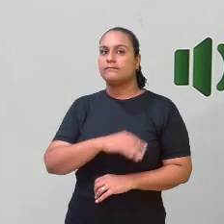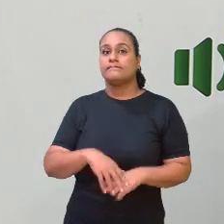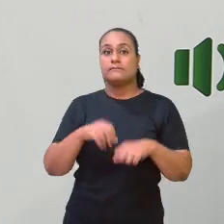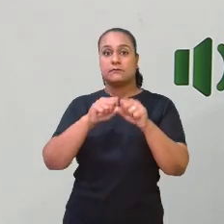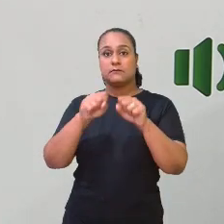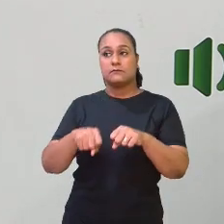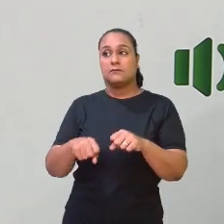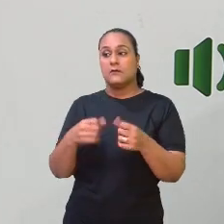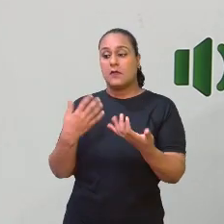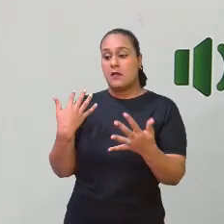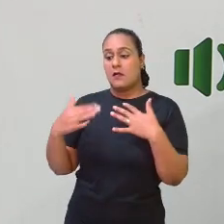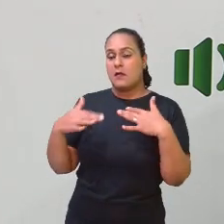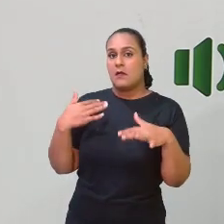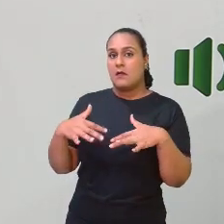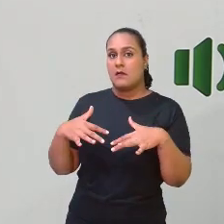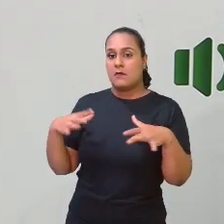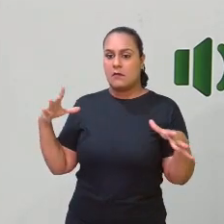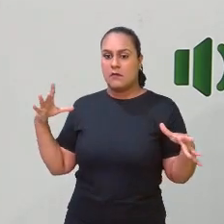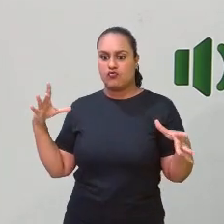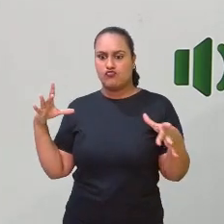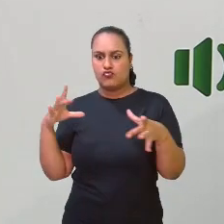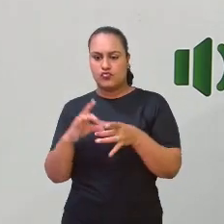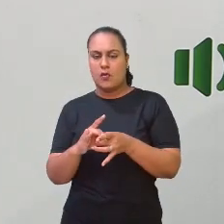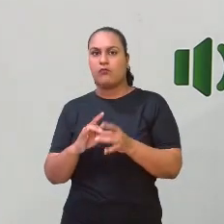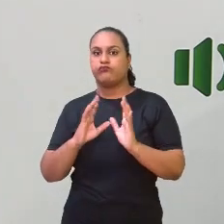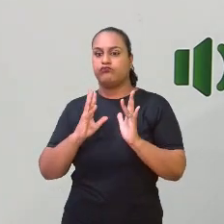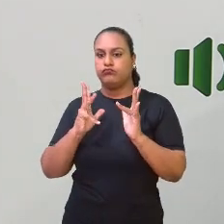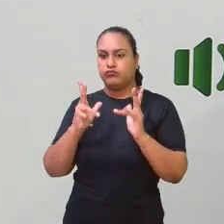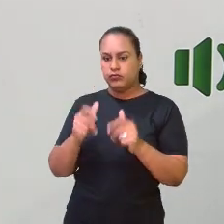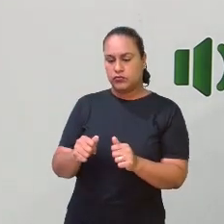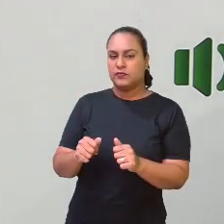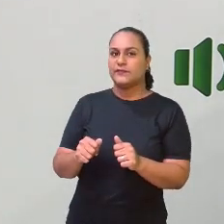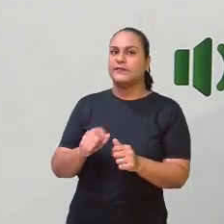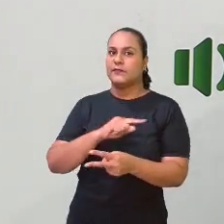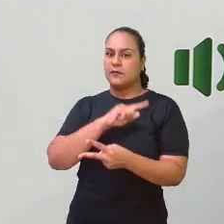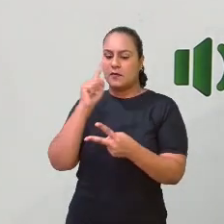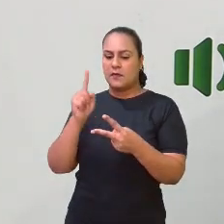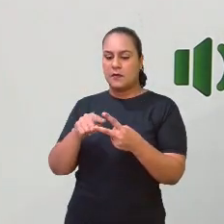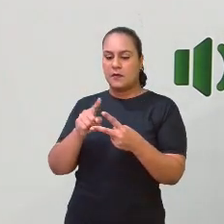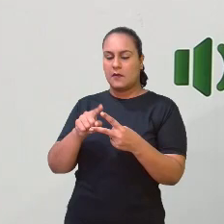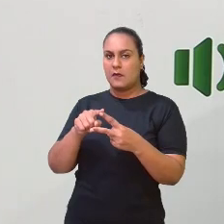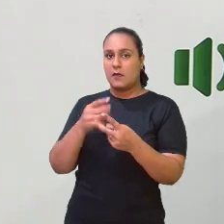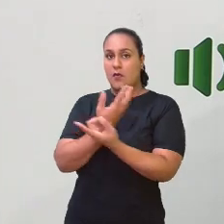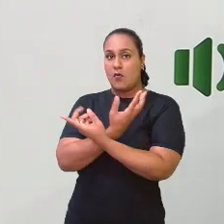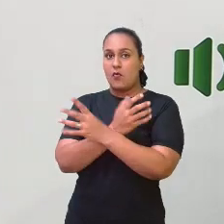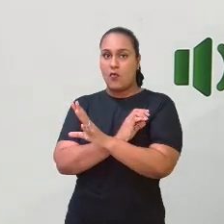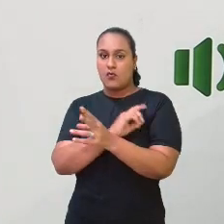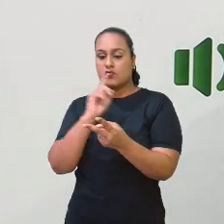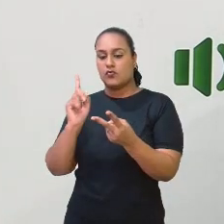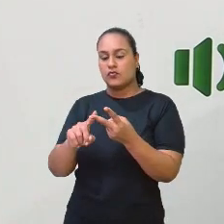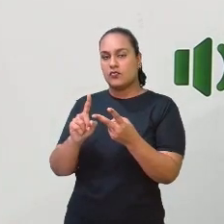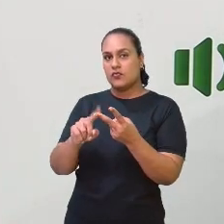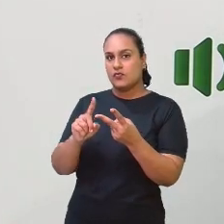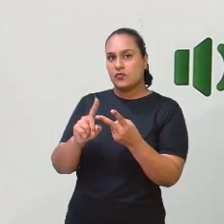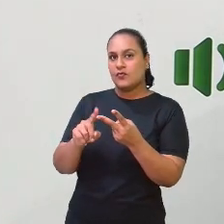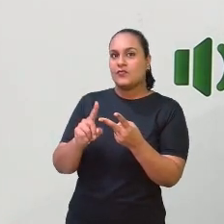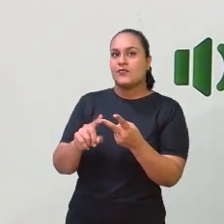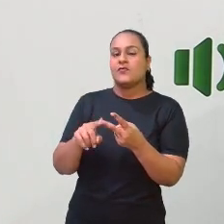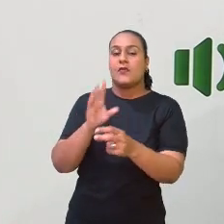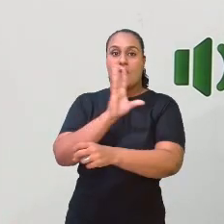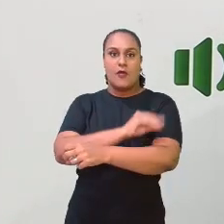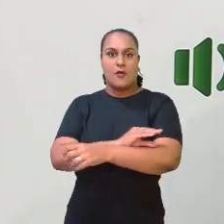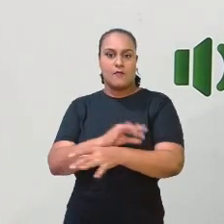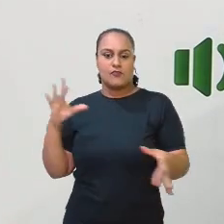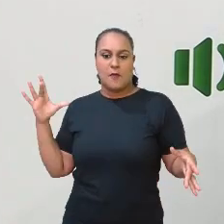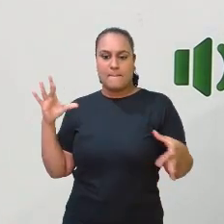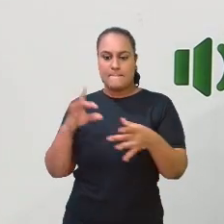sistema locomotor, que é a junção de tudo isso, né? É o que a gente movimenta desde o acordar até